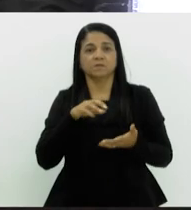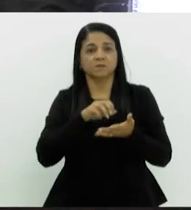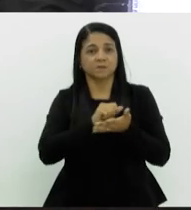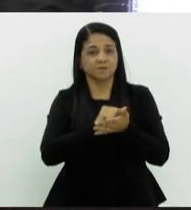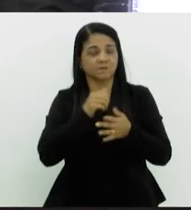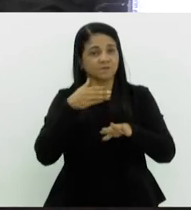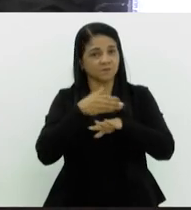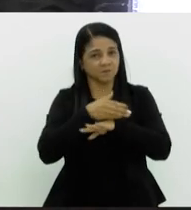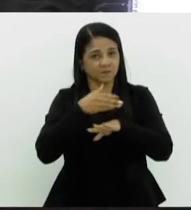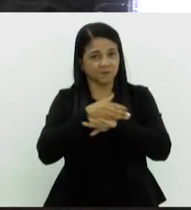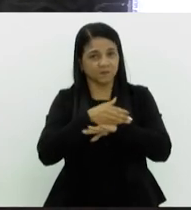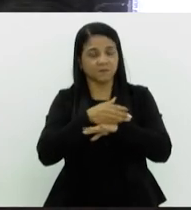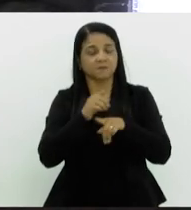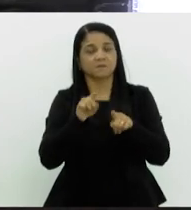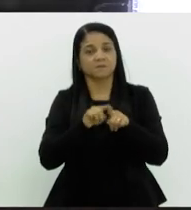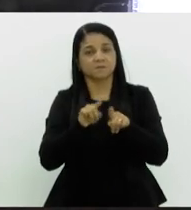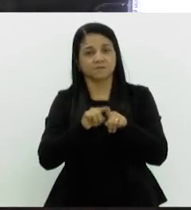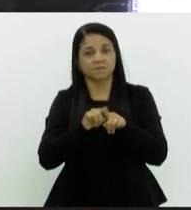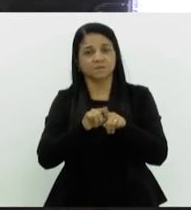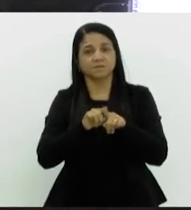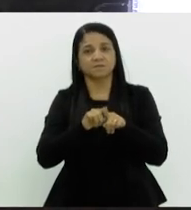Registrar a presença também